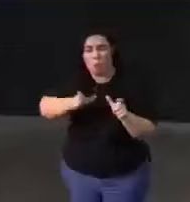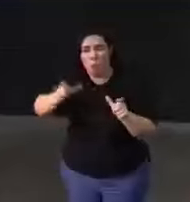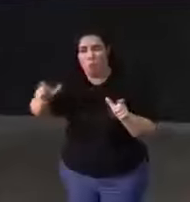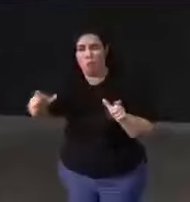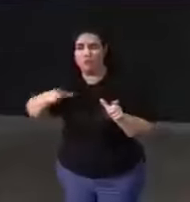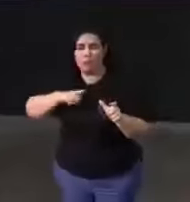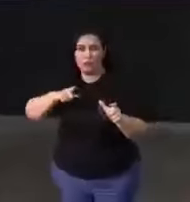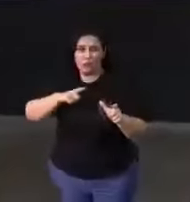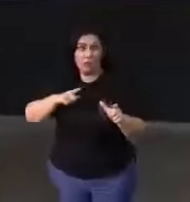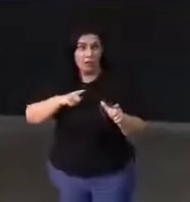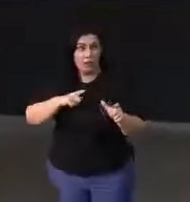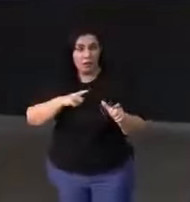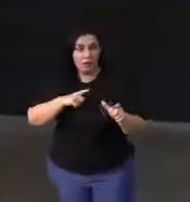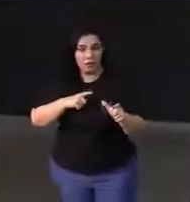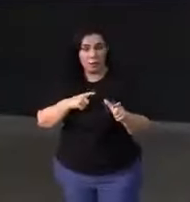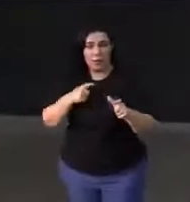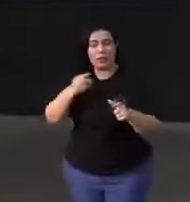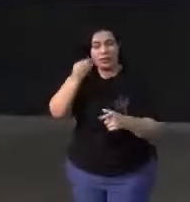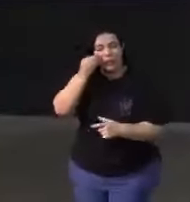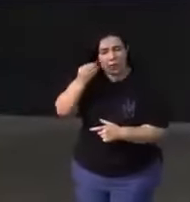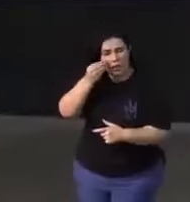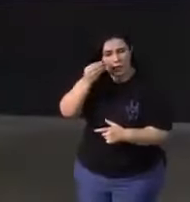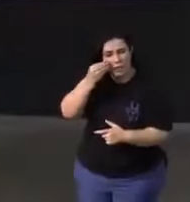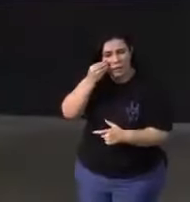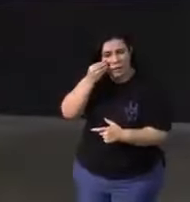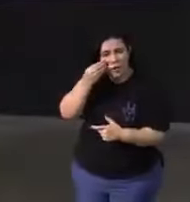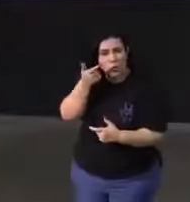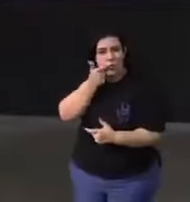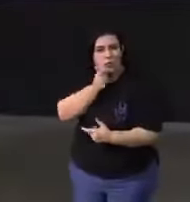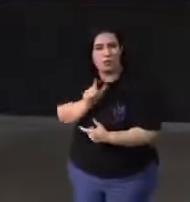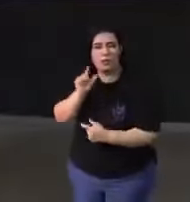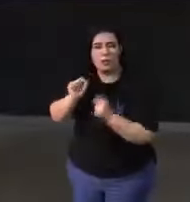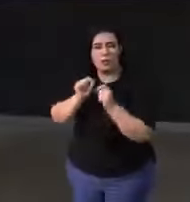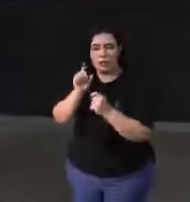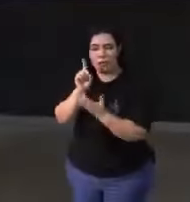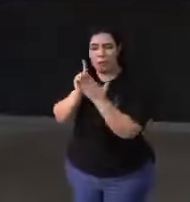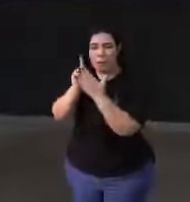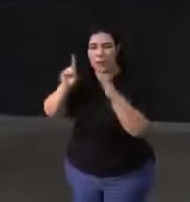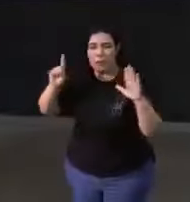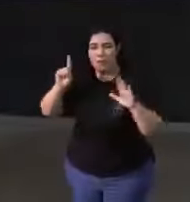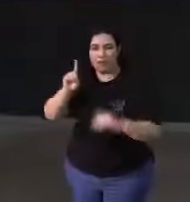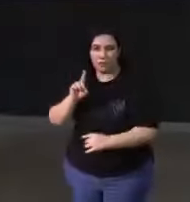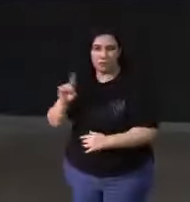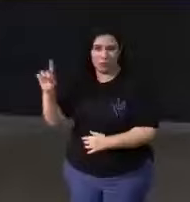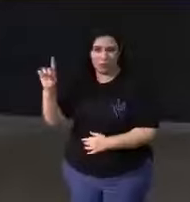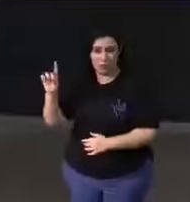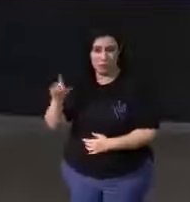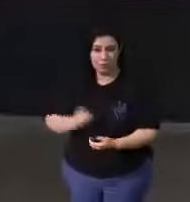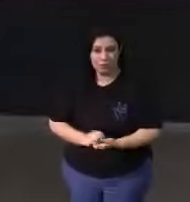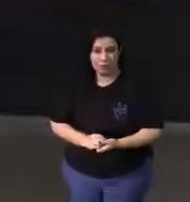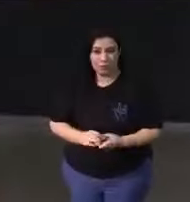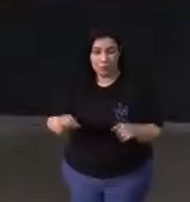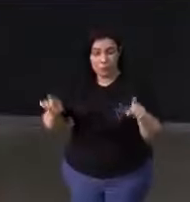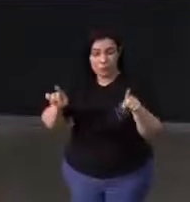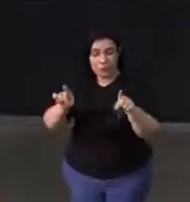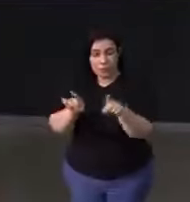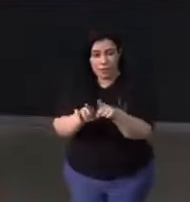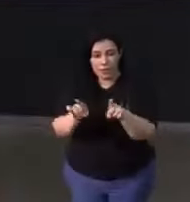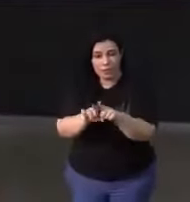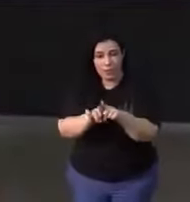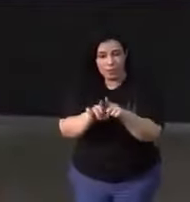passar para alcançarem a promessa de Deus. E também,